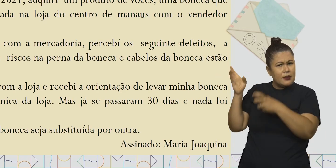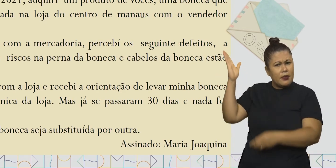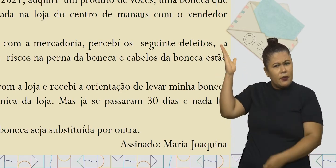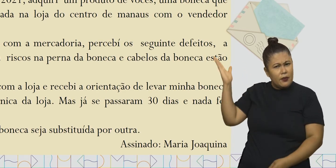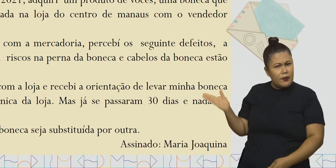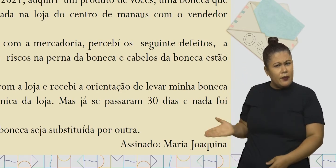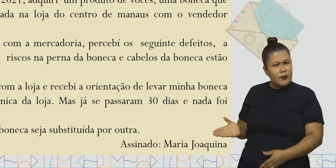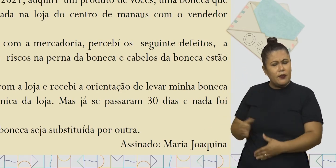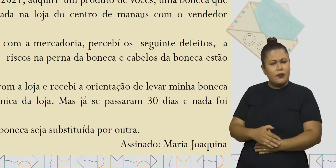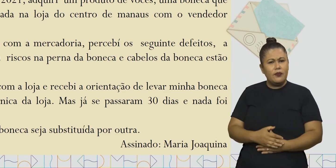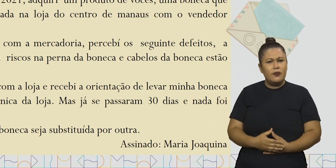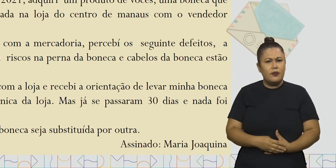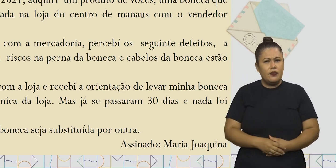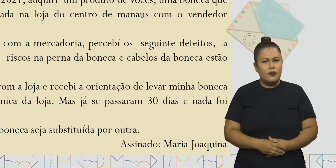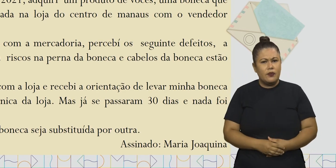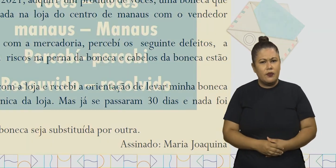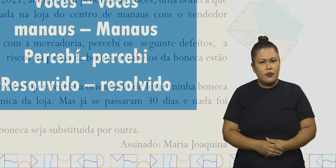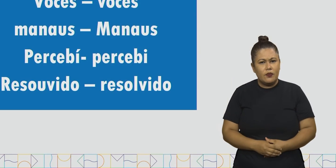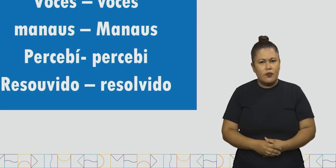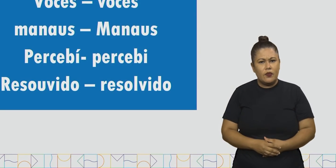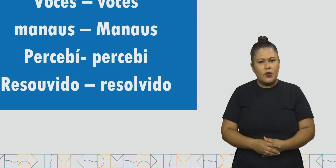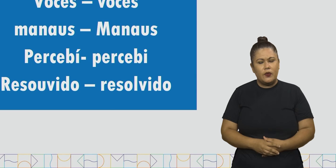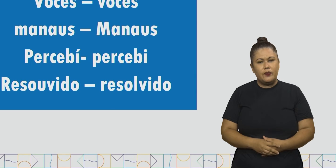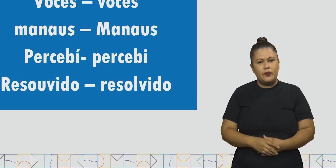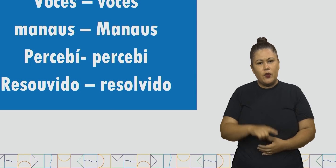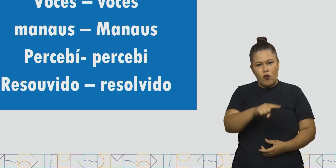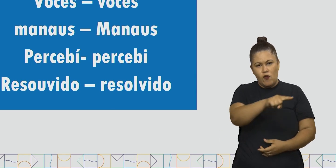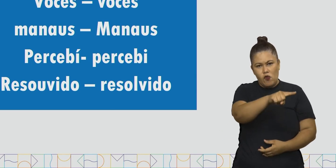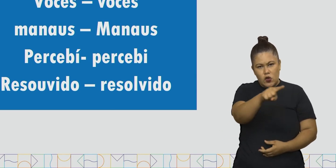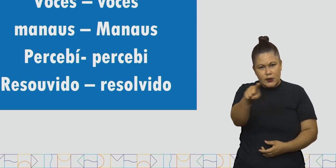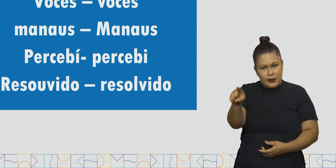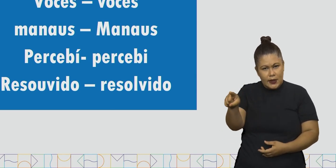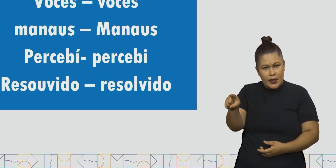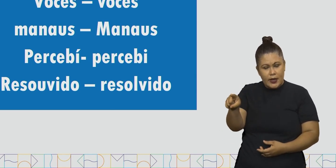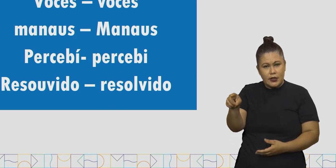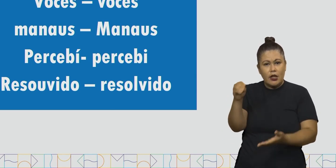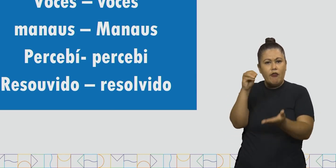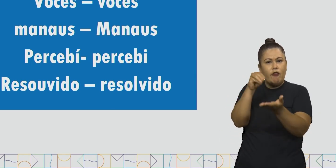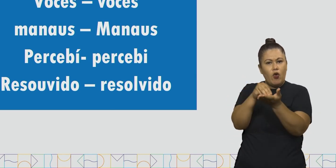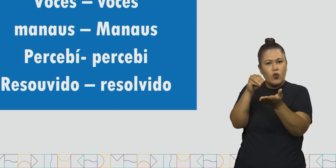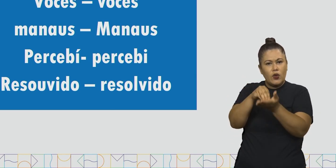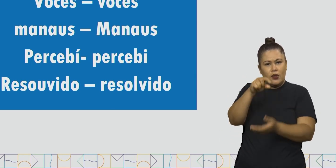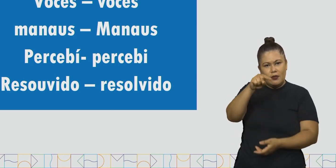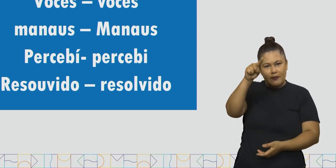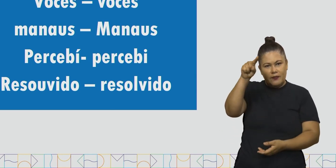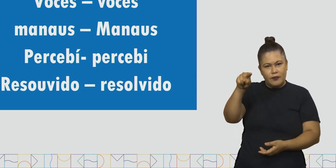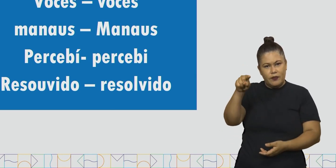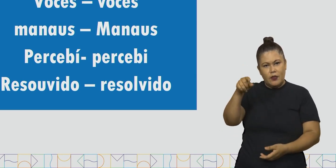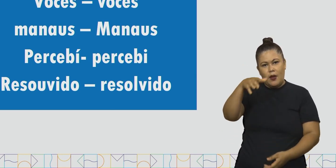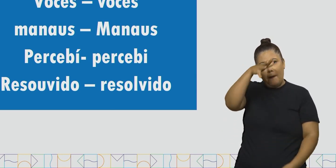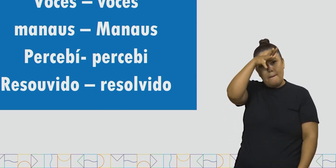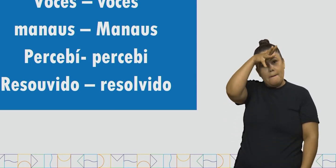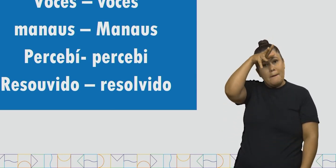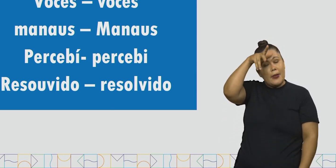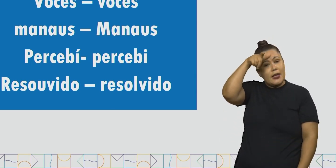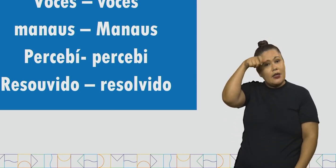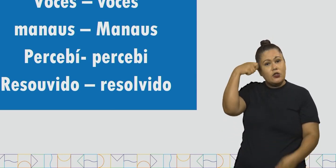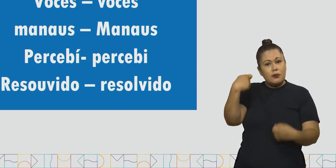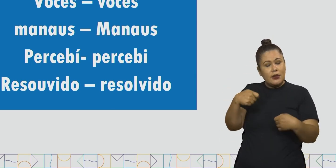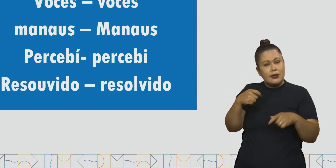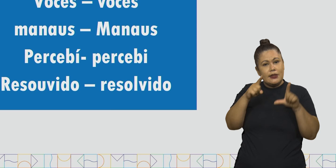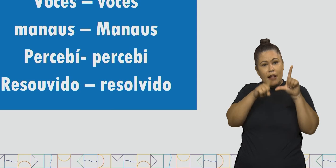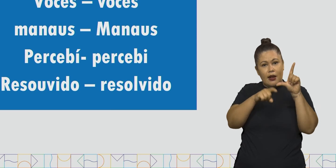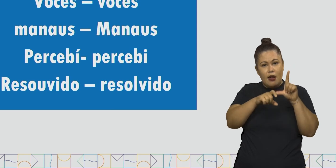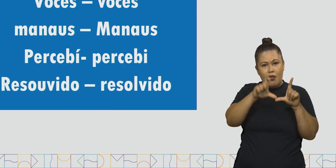percebê-las? Vamos verificar agora? Vocês não têm o acento devido. Manaus deve